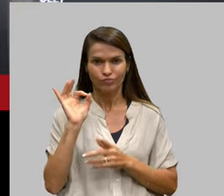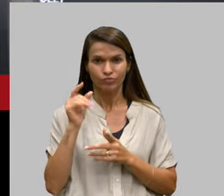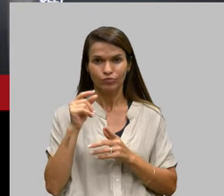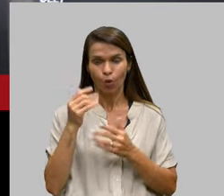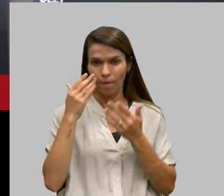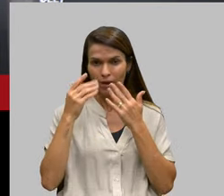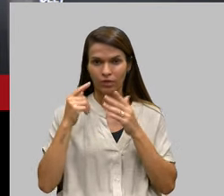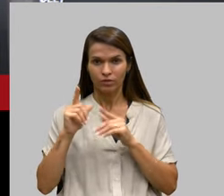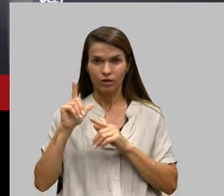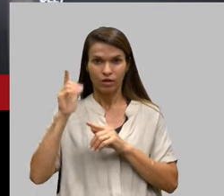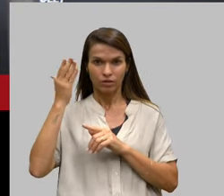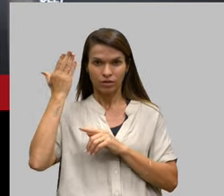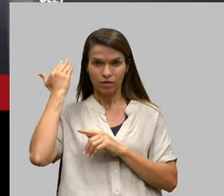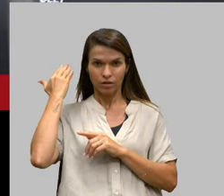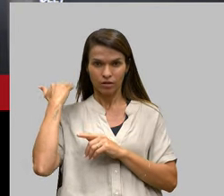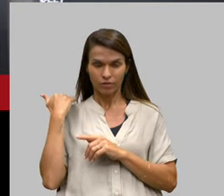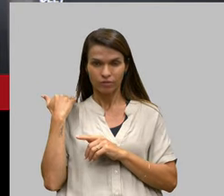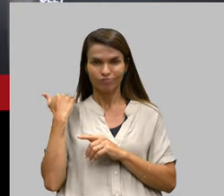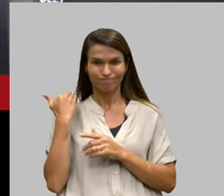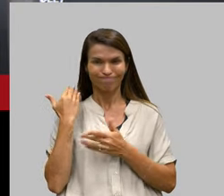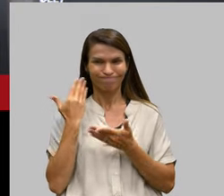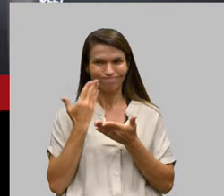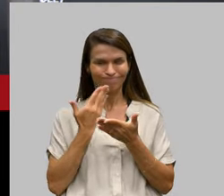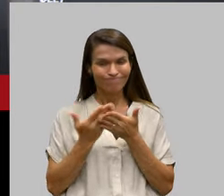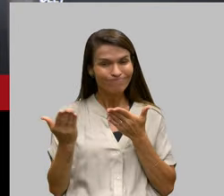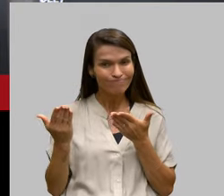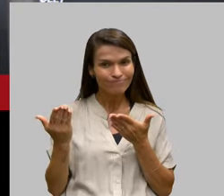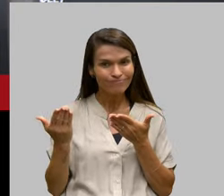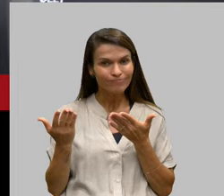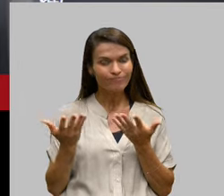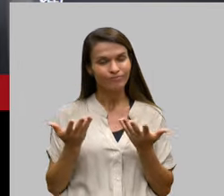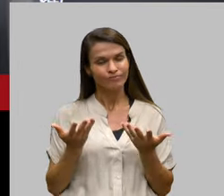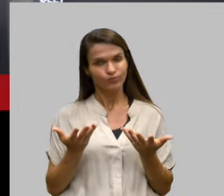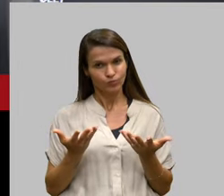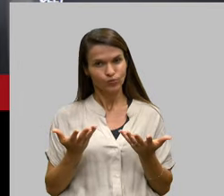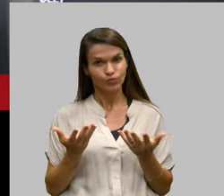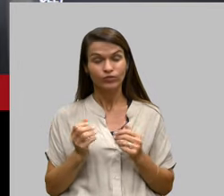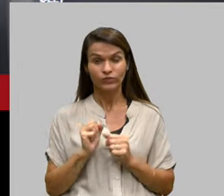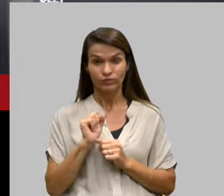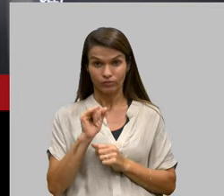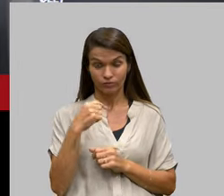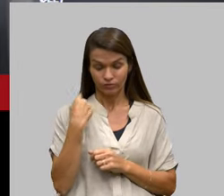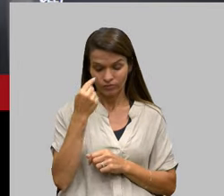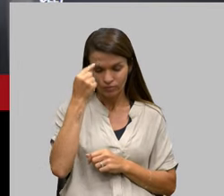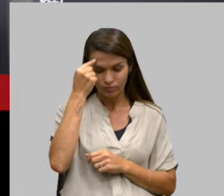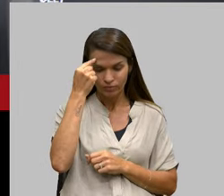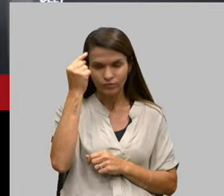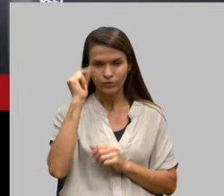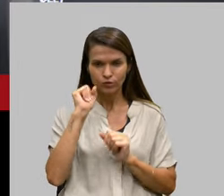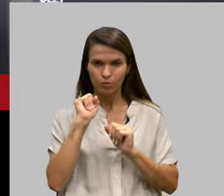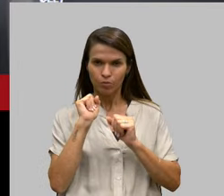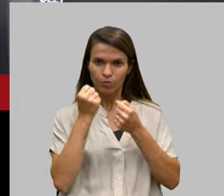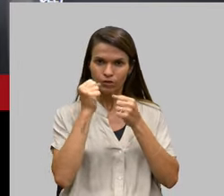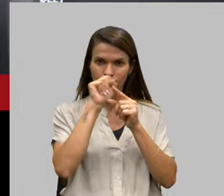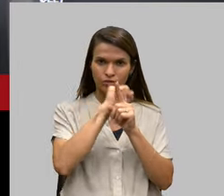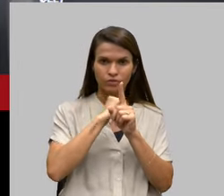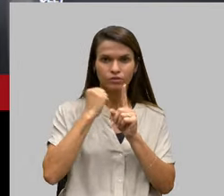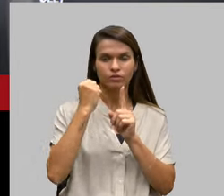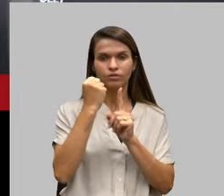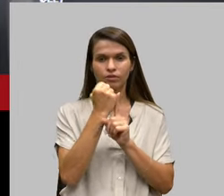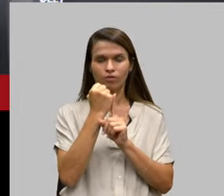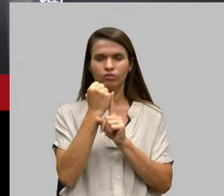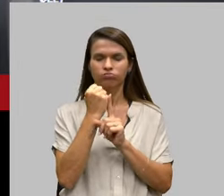quando não são perdas maiores Ora se a gente pensa em uma proteção social que de